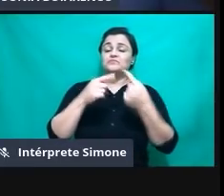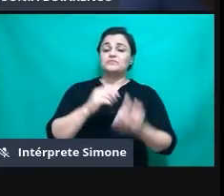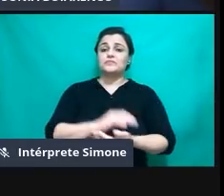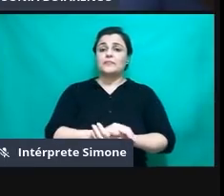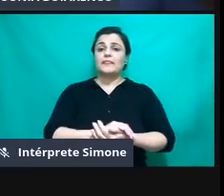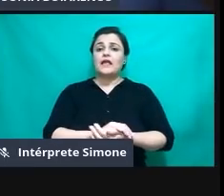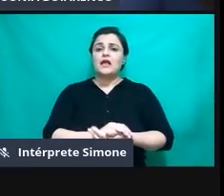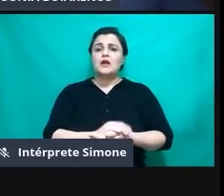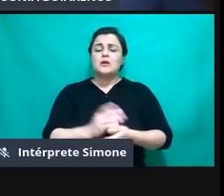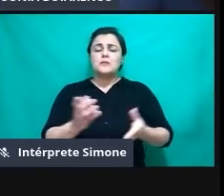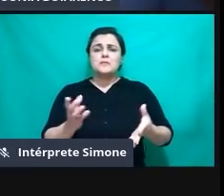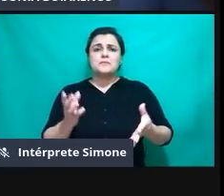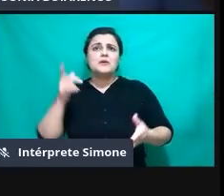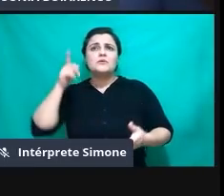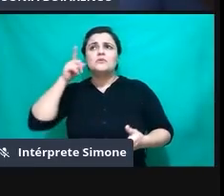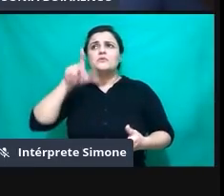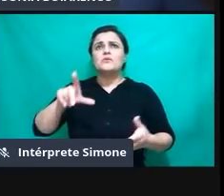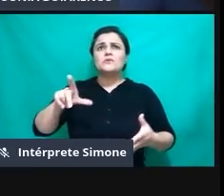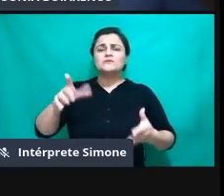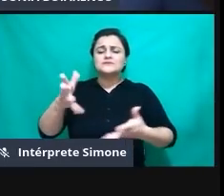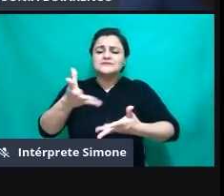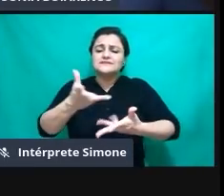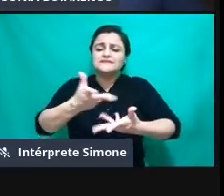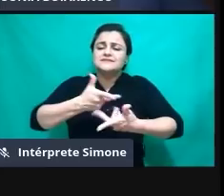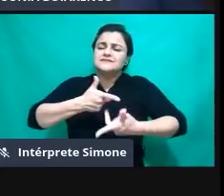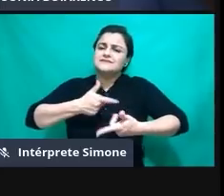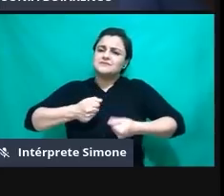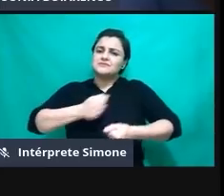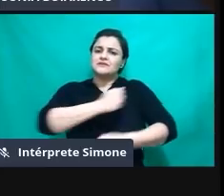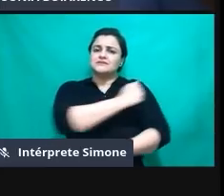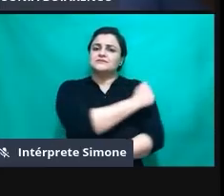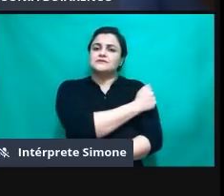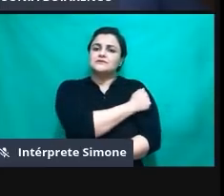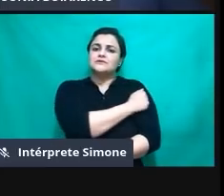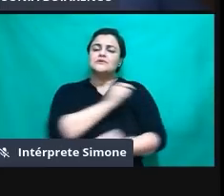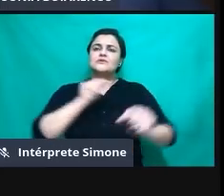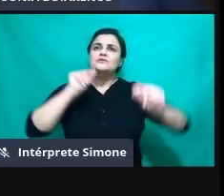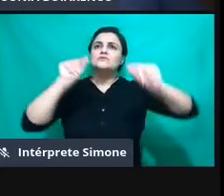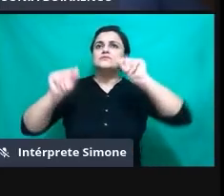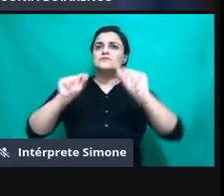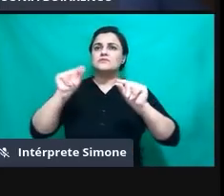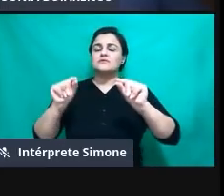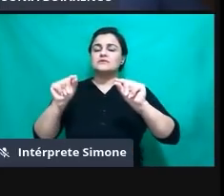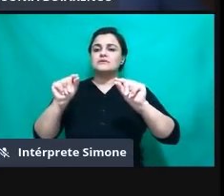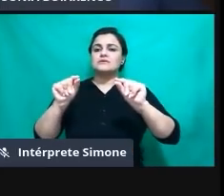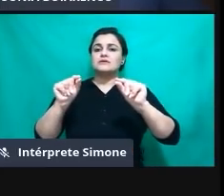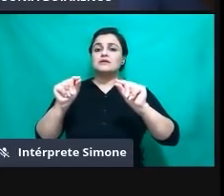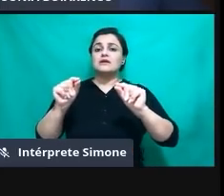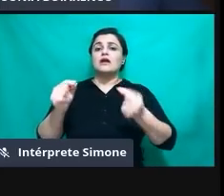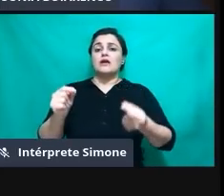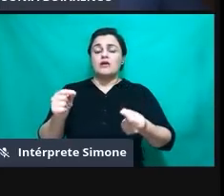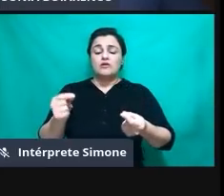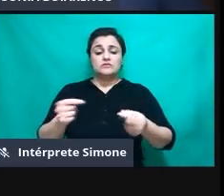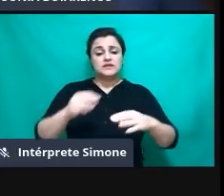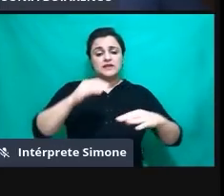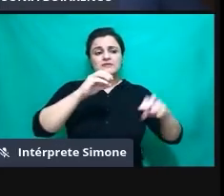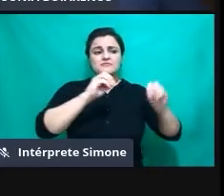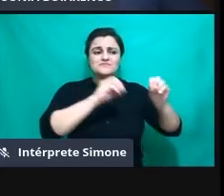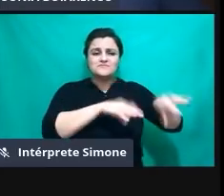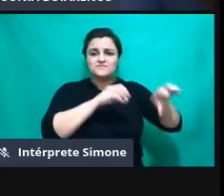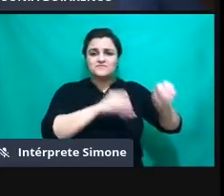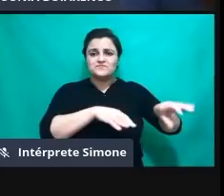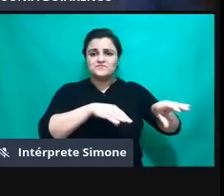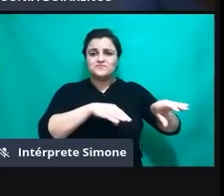eu vou ter que fazer o quê? Eu vou ter que trabalhar conhecimentos específicos. A história,